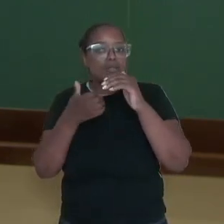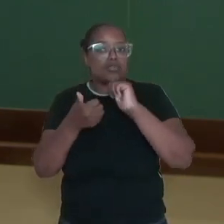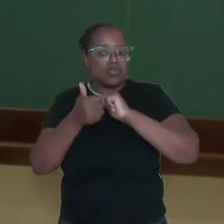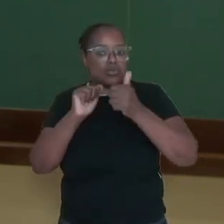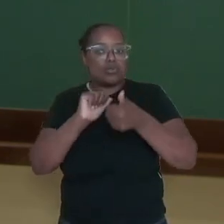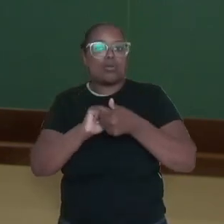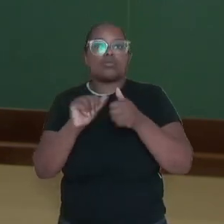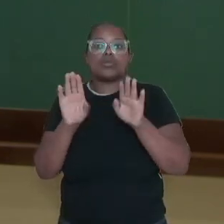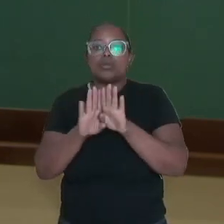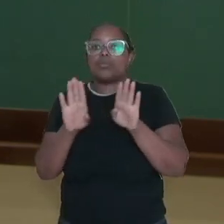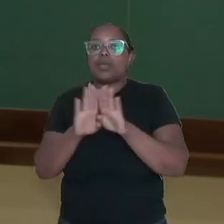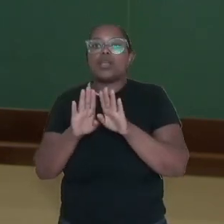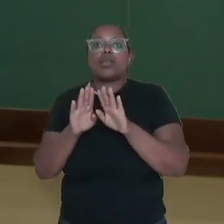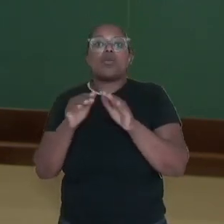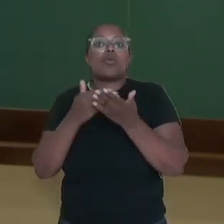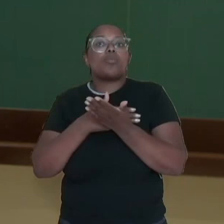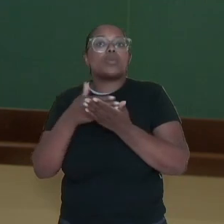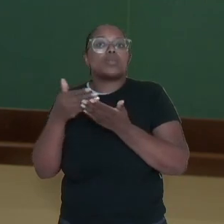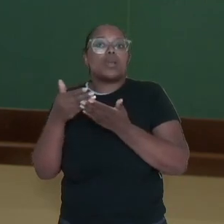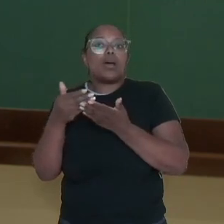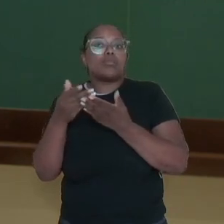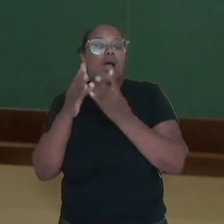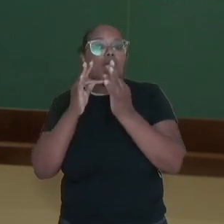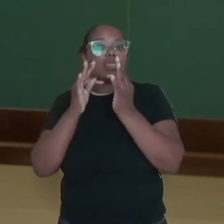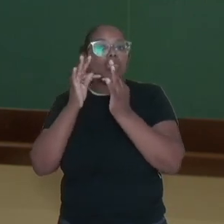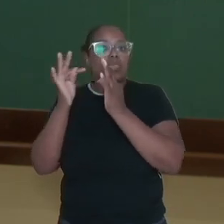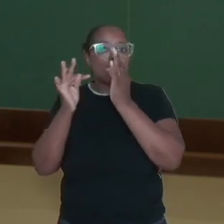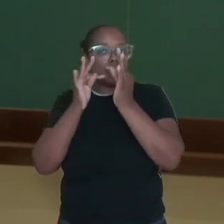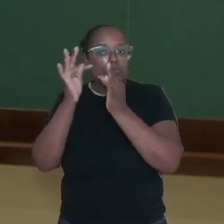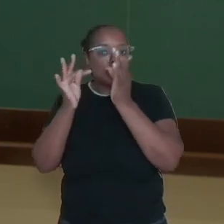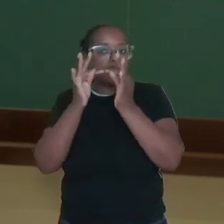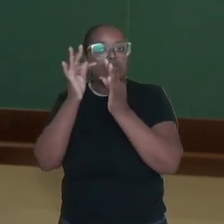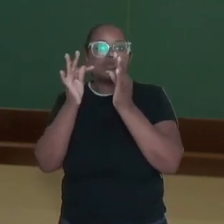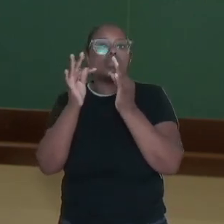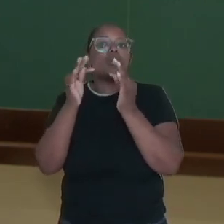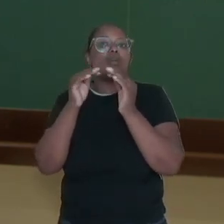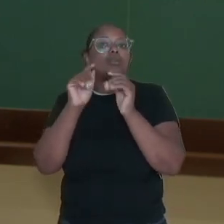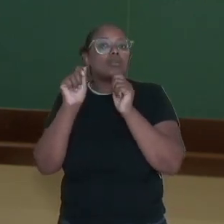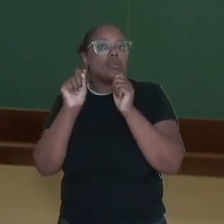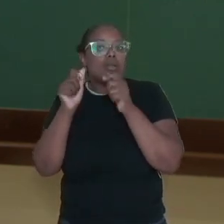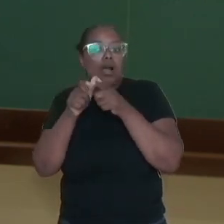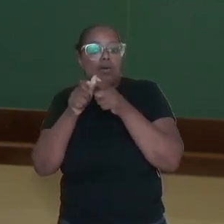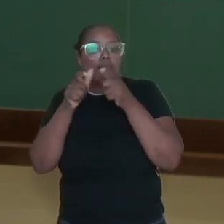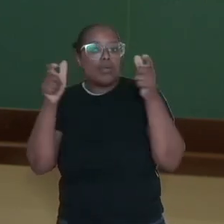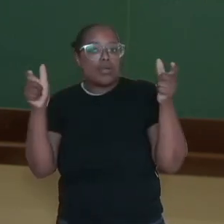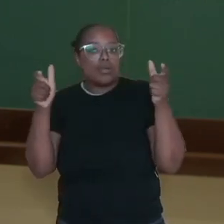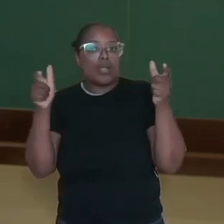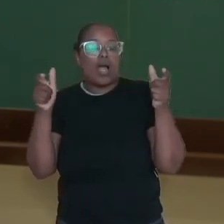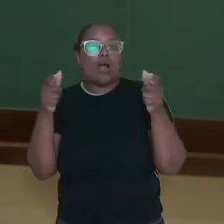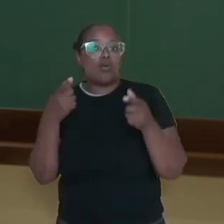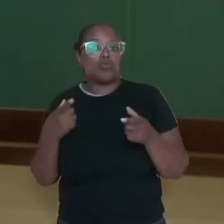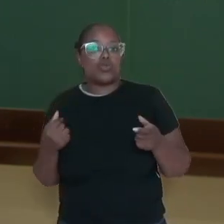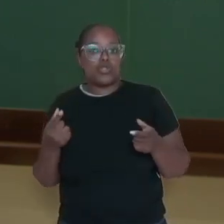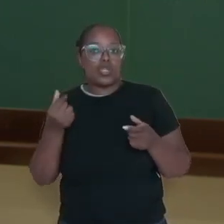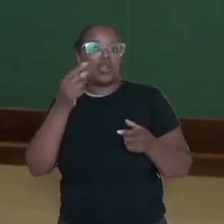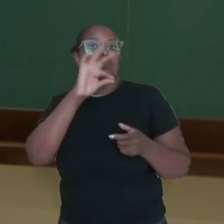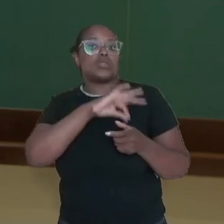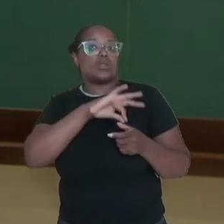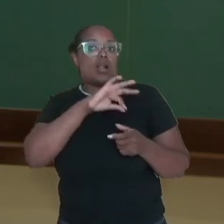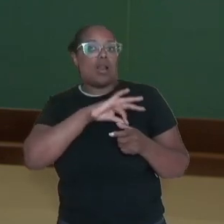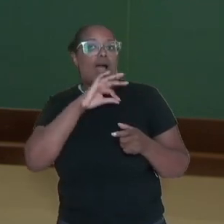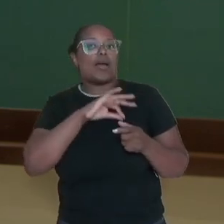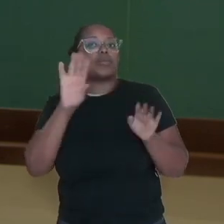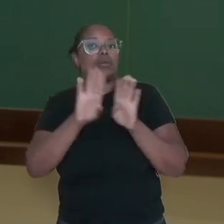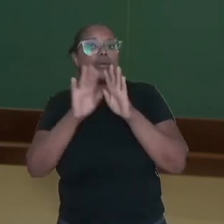organizadas pelas empresas de tecnologia, que viram a possibilidade, né, de aumentar o seu faturamento e a sua